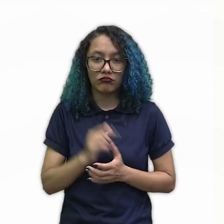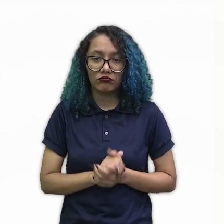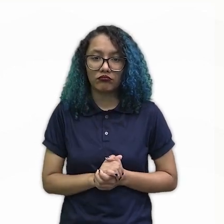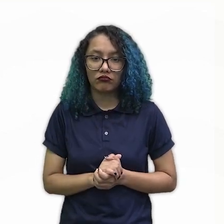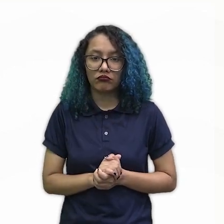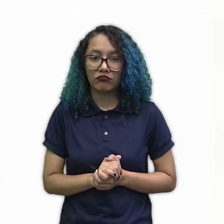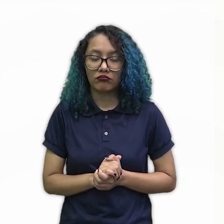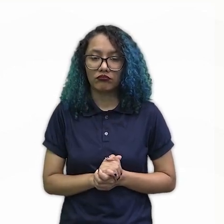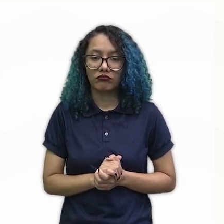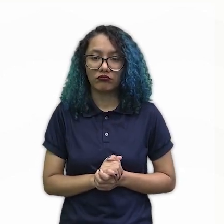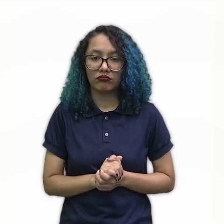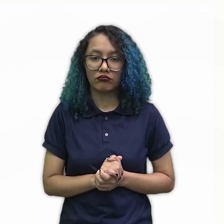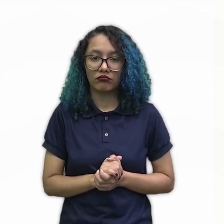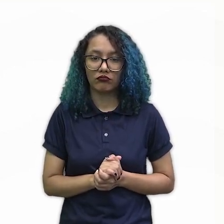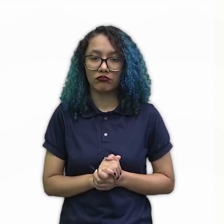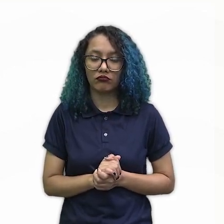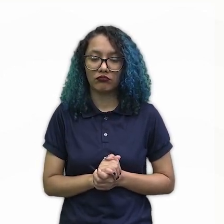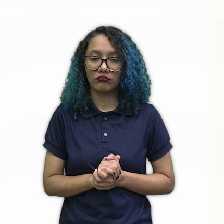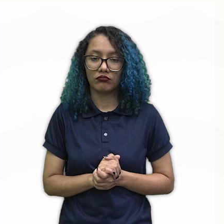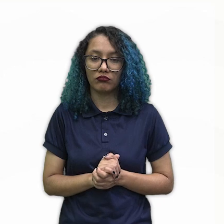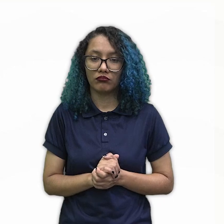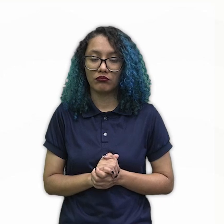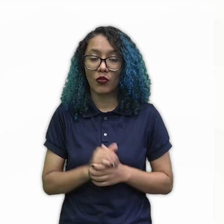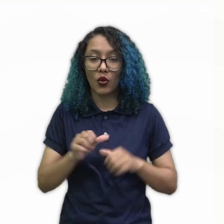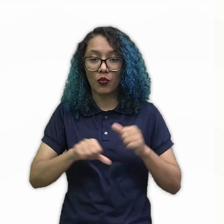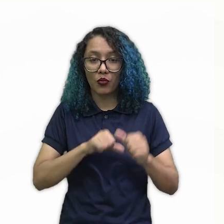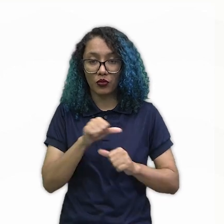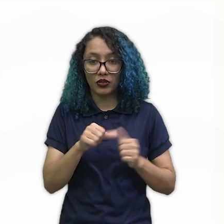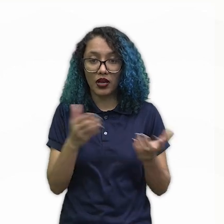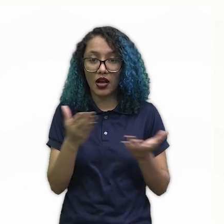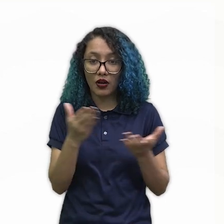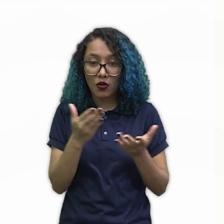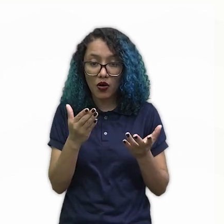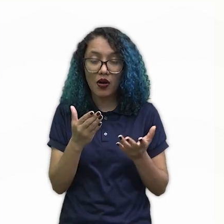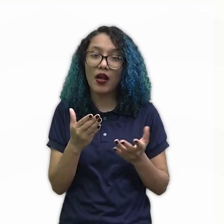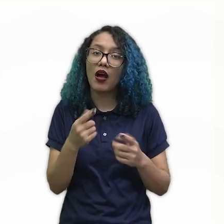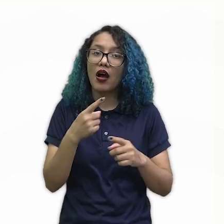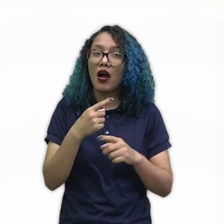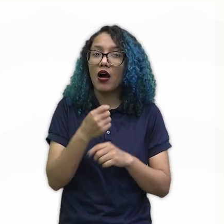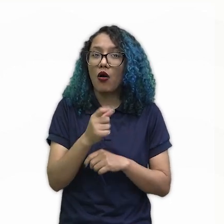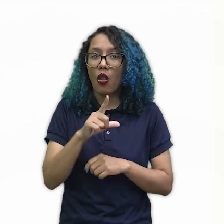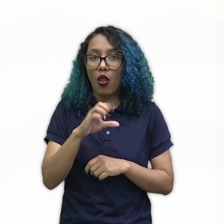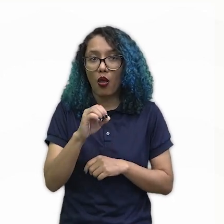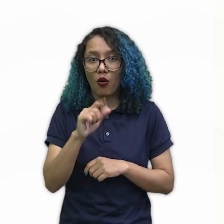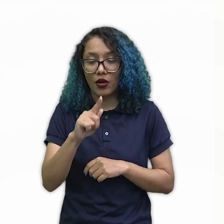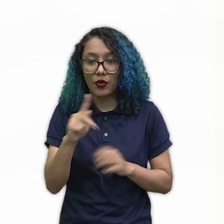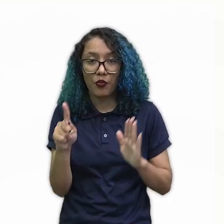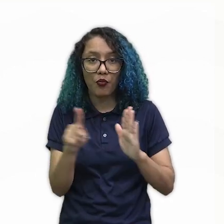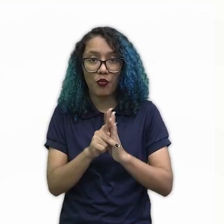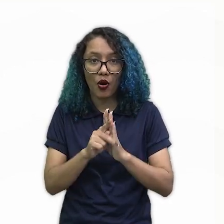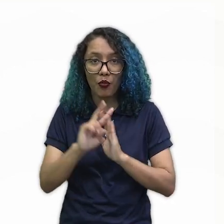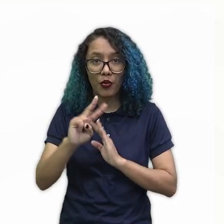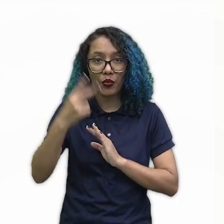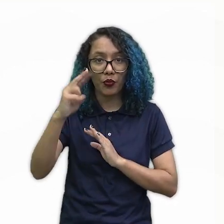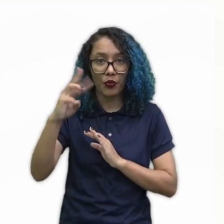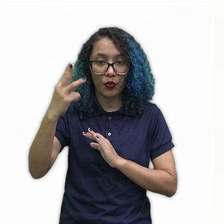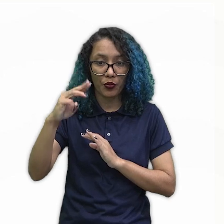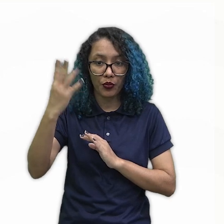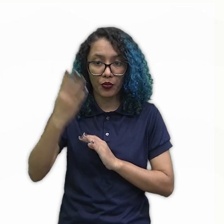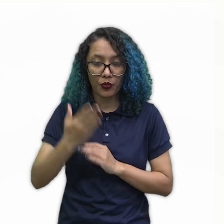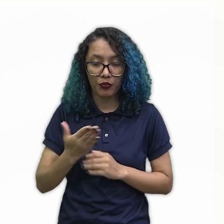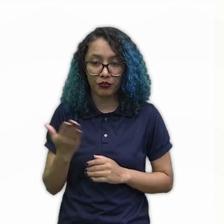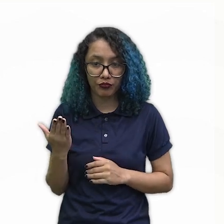forma normal. Usei esse termo. Então, aqui é o logaritmo da potência, identificar para você